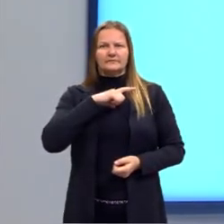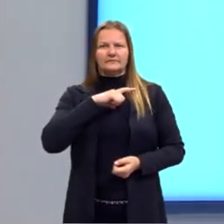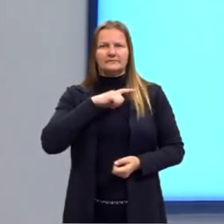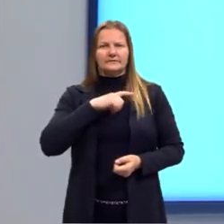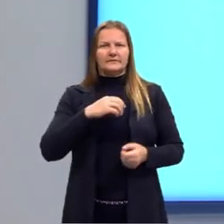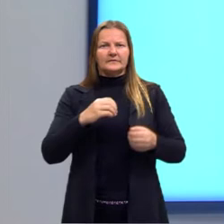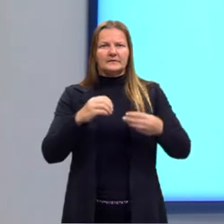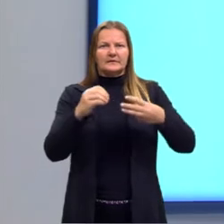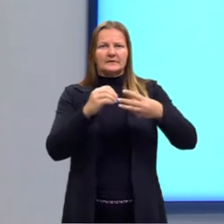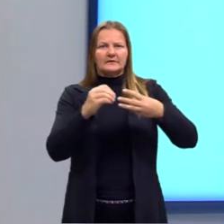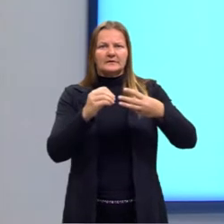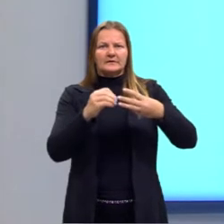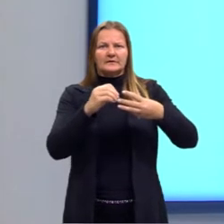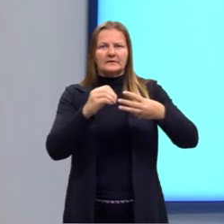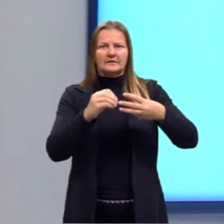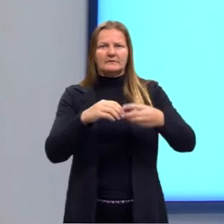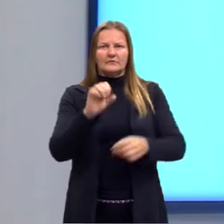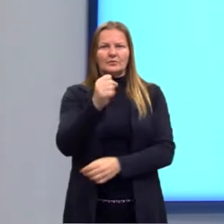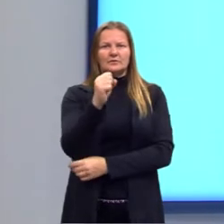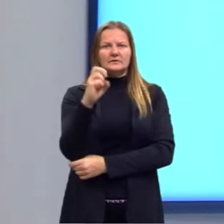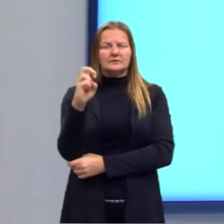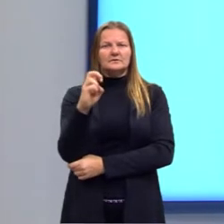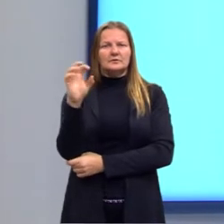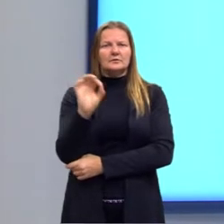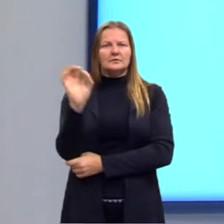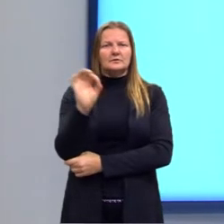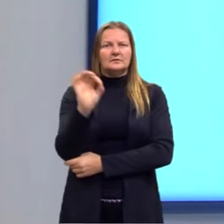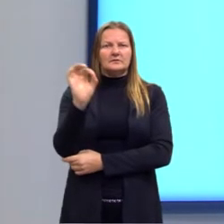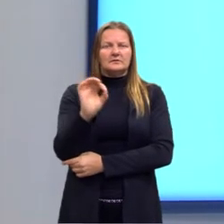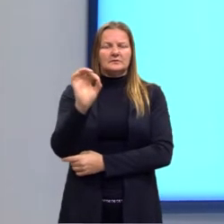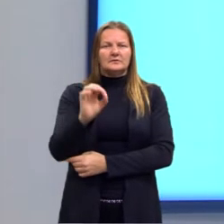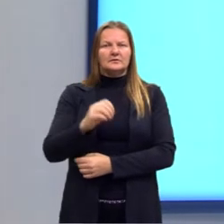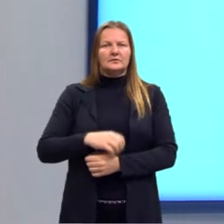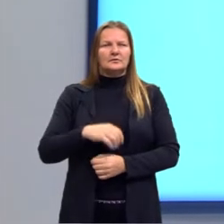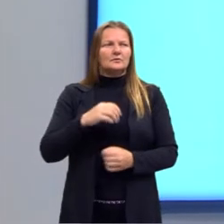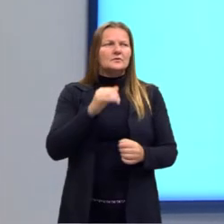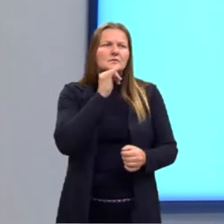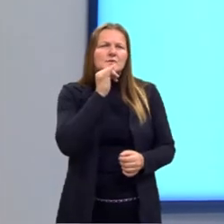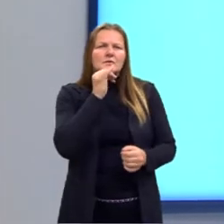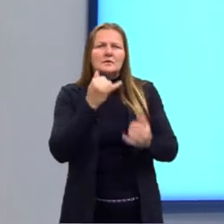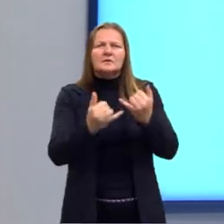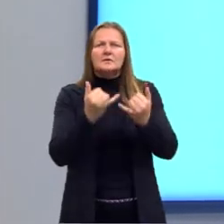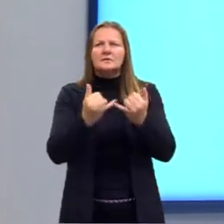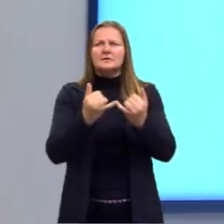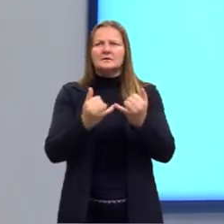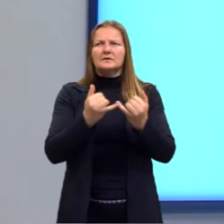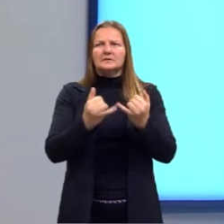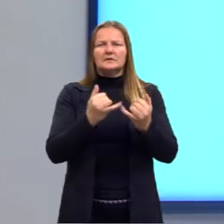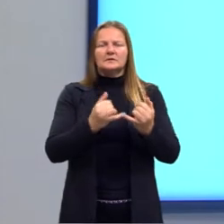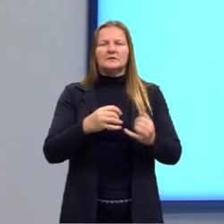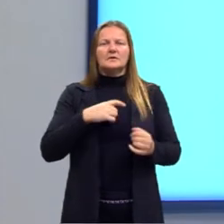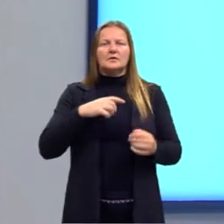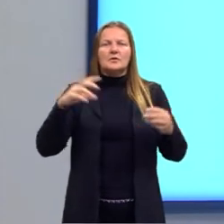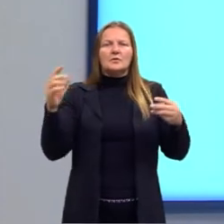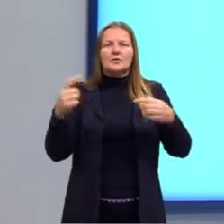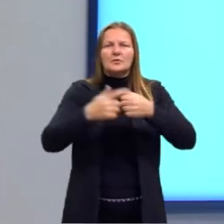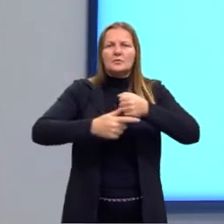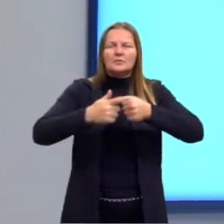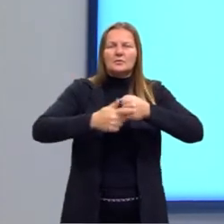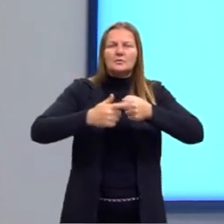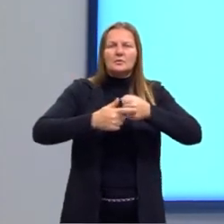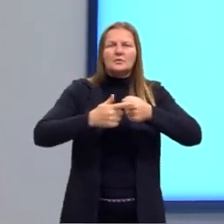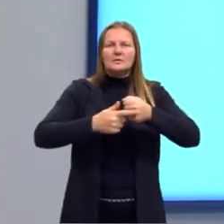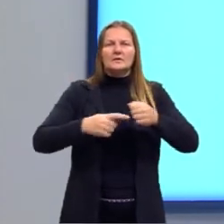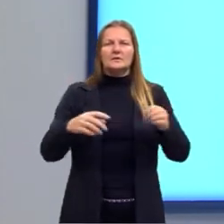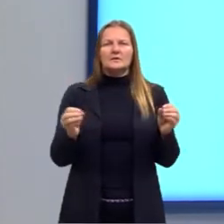em 85% dos indivíduos testados tá então aglutinou aqui na maior